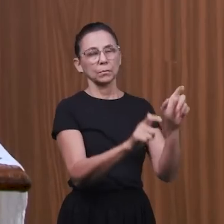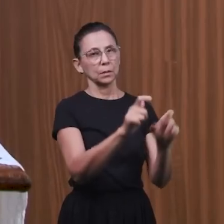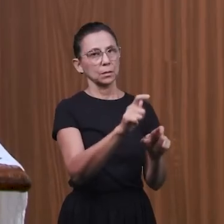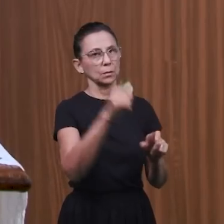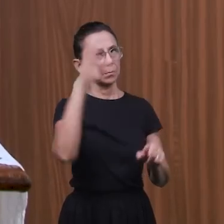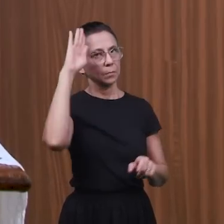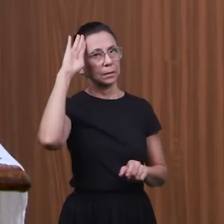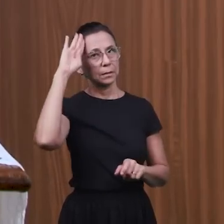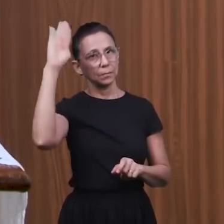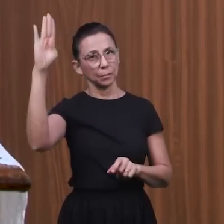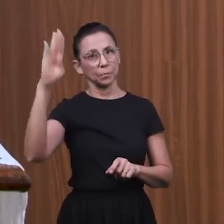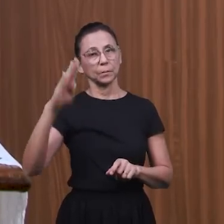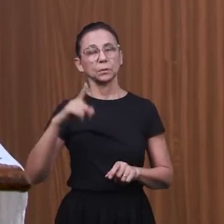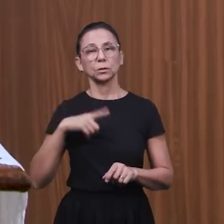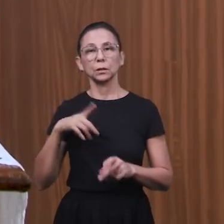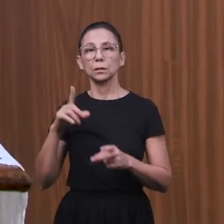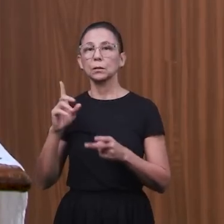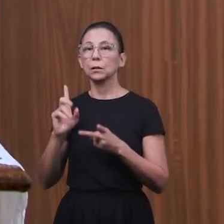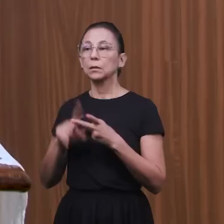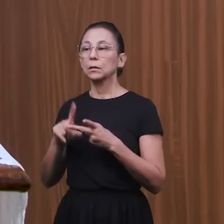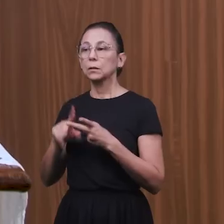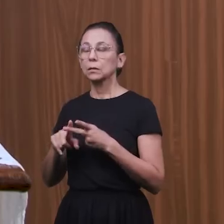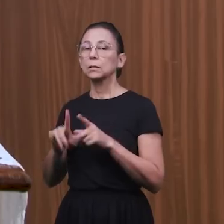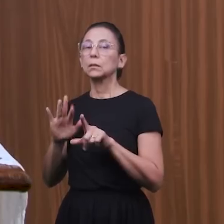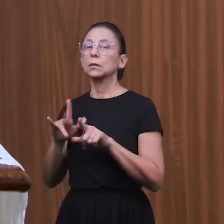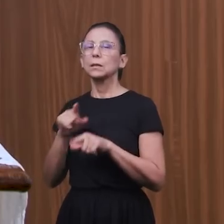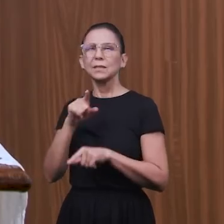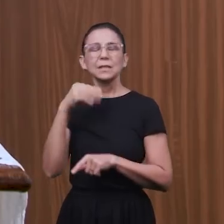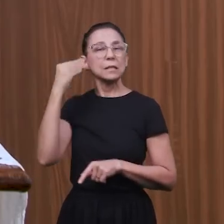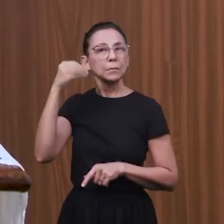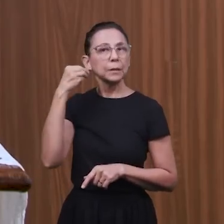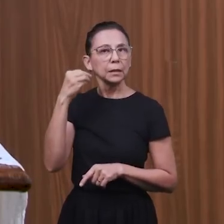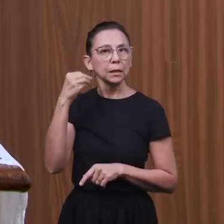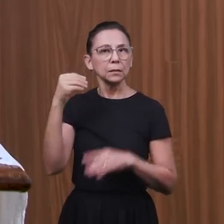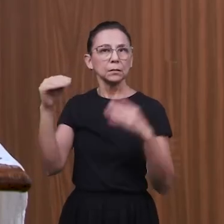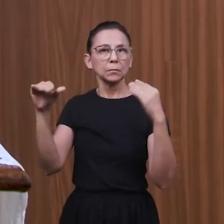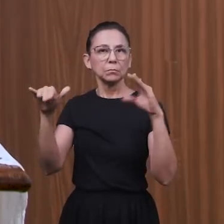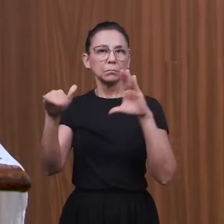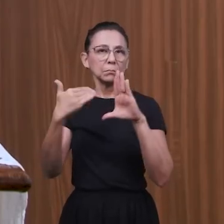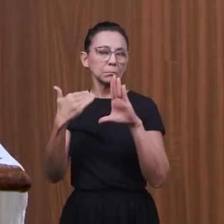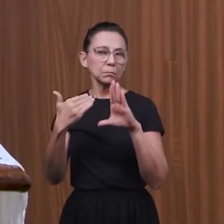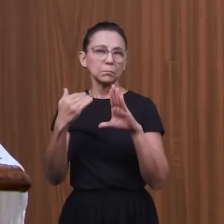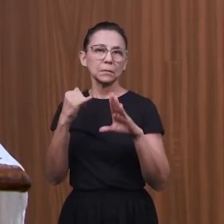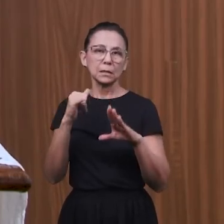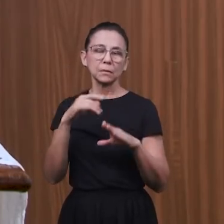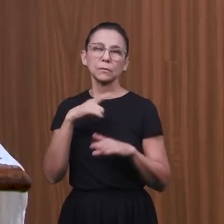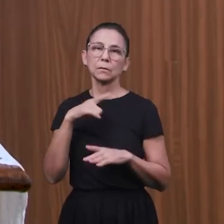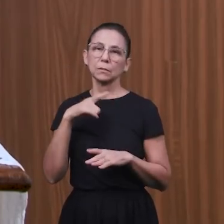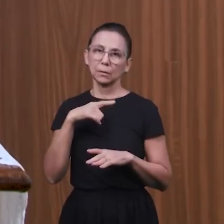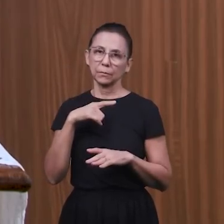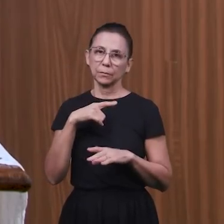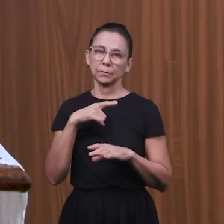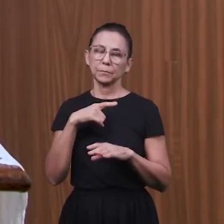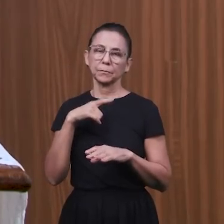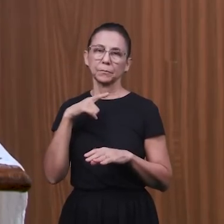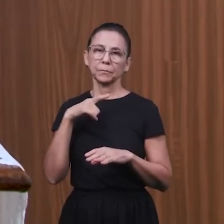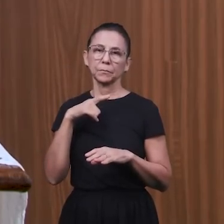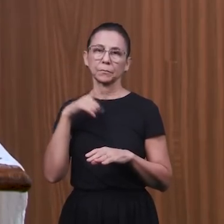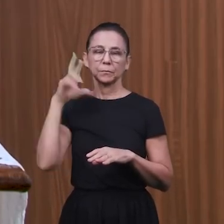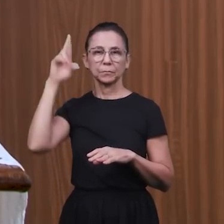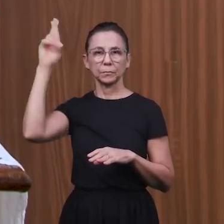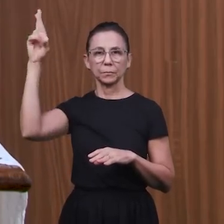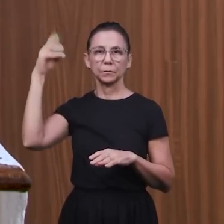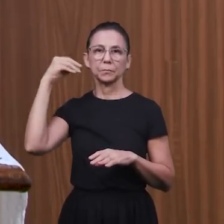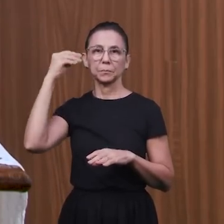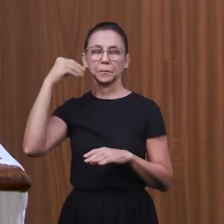principalmente. Temos um QR Code também para você enviar a sua experiência, se neste culto você teve uma experiência com o Senhor.